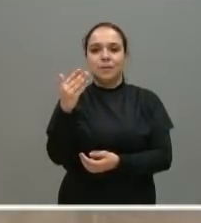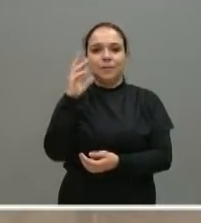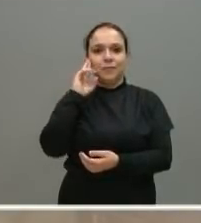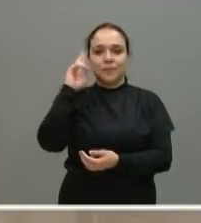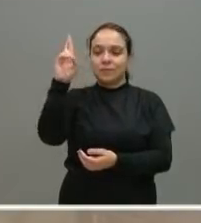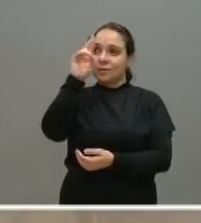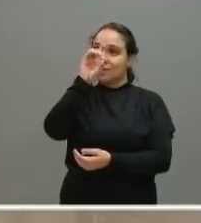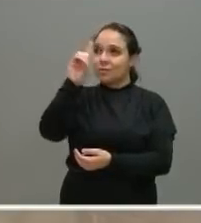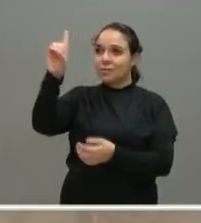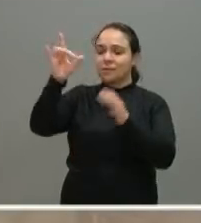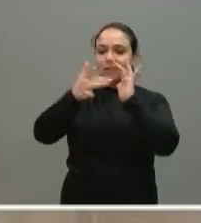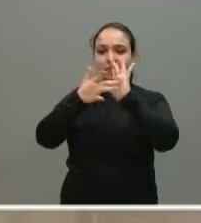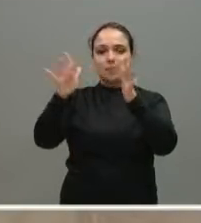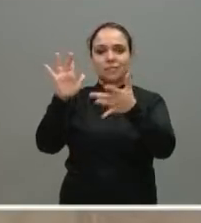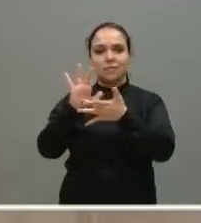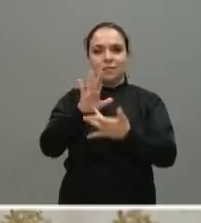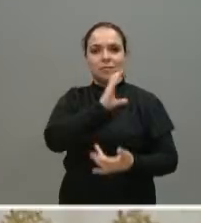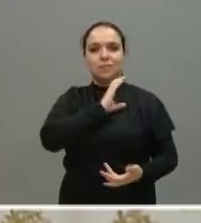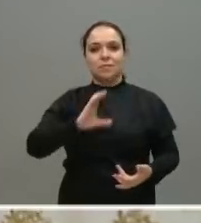nosso Senhor Jesus Cristo,